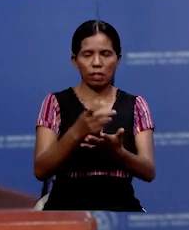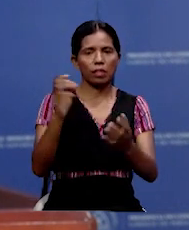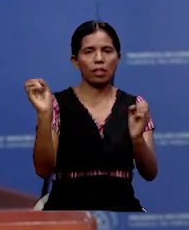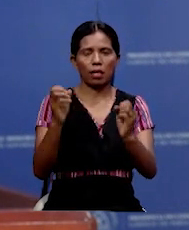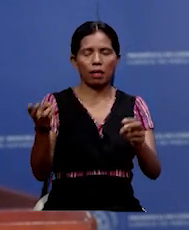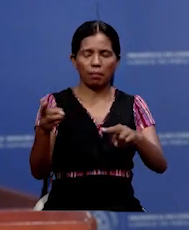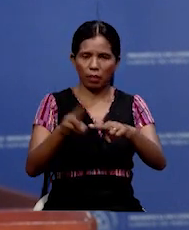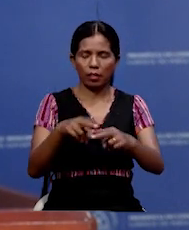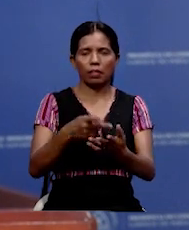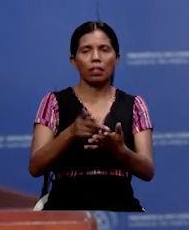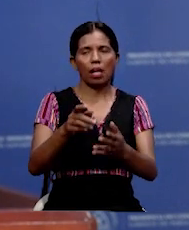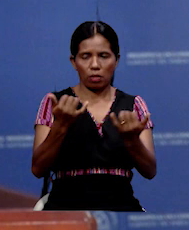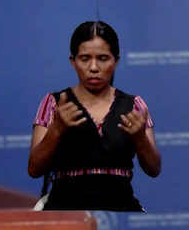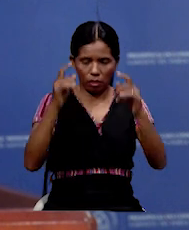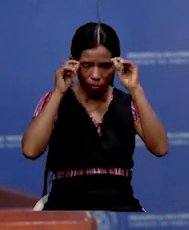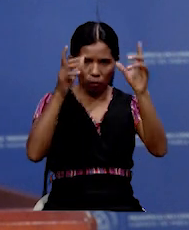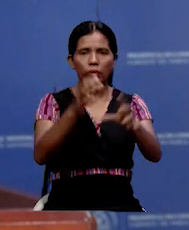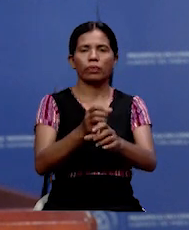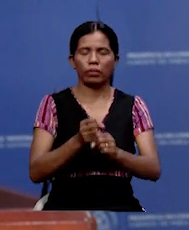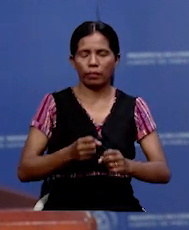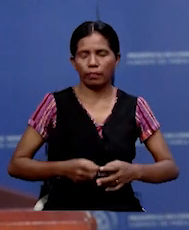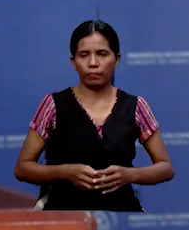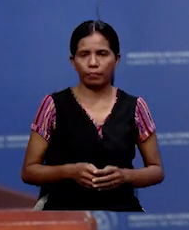nemak timora war recorreva